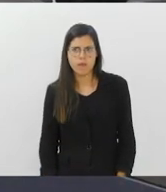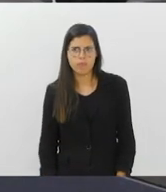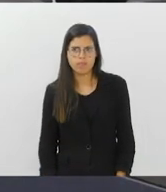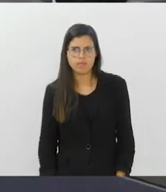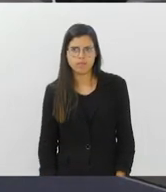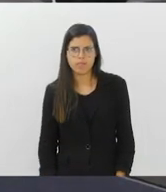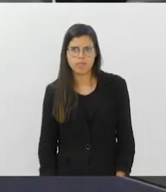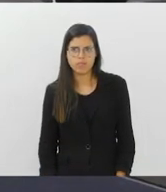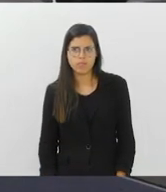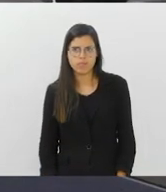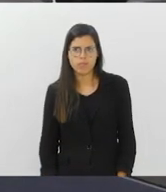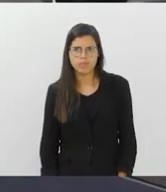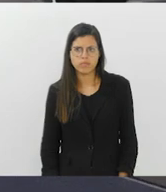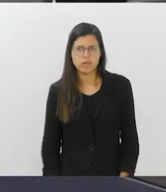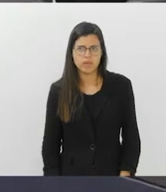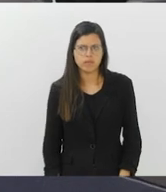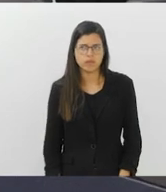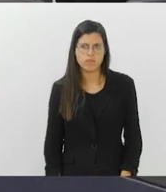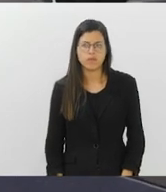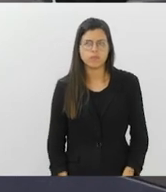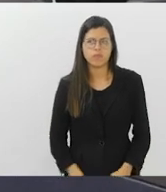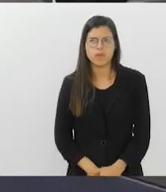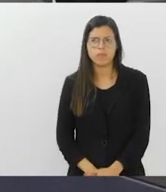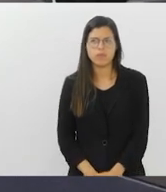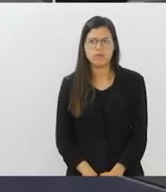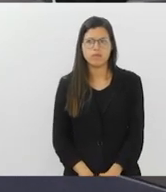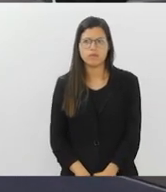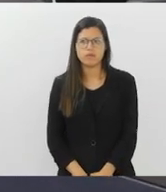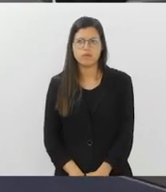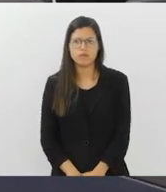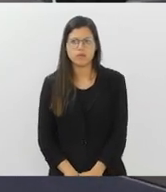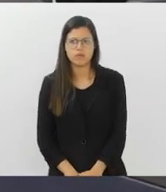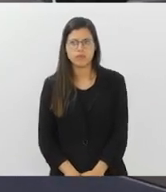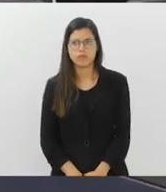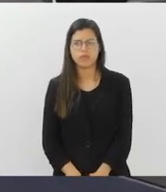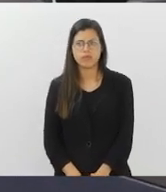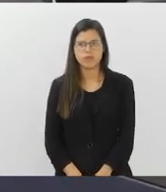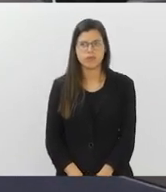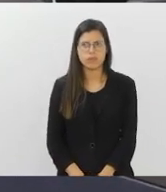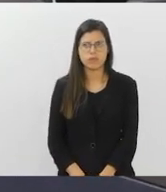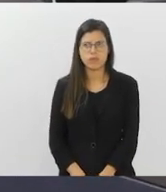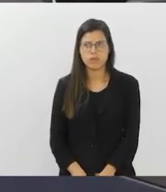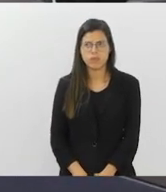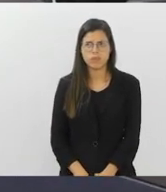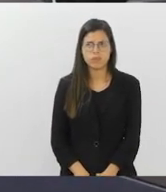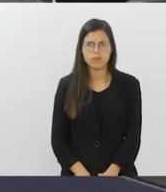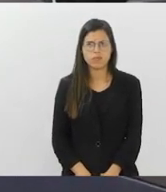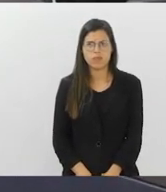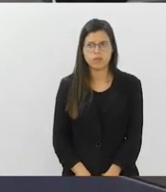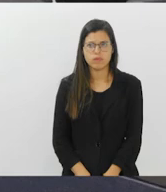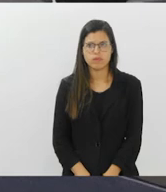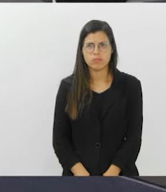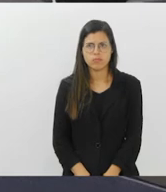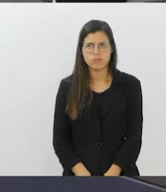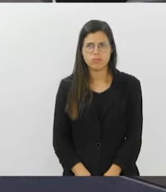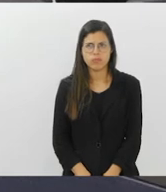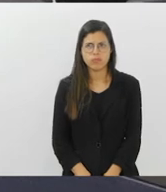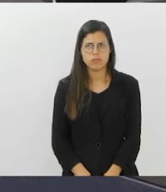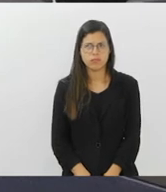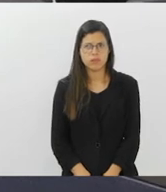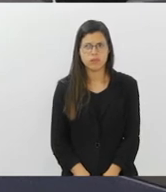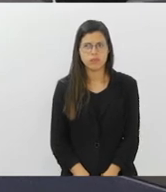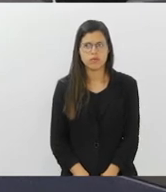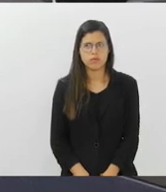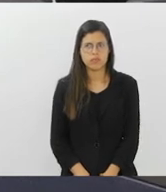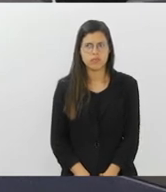Depois a gente vai ver quem está, entendeu? Pega aí, alguém pega o nome aí, já pega, pega a caneta aí, vamos começar a resolver problema aqui. Vou